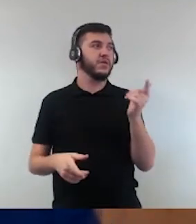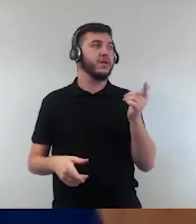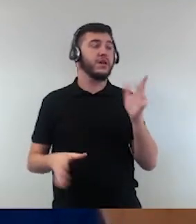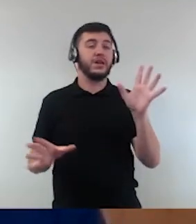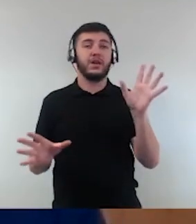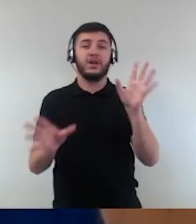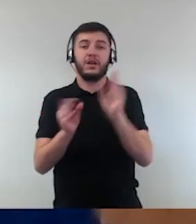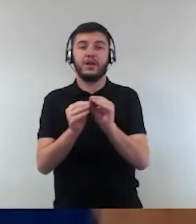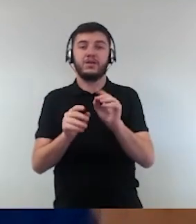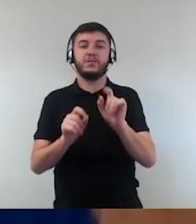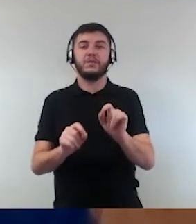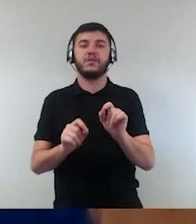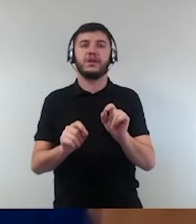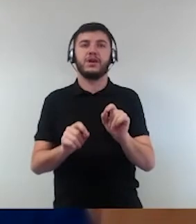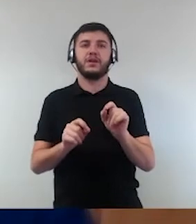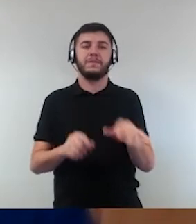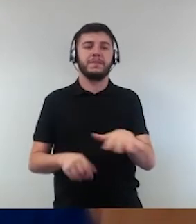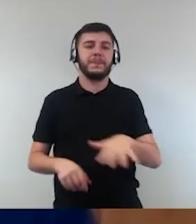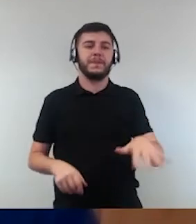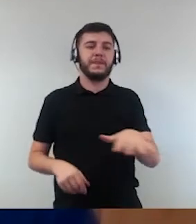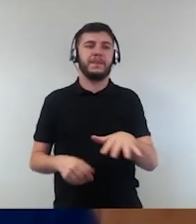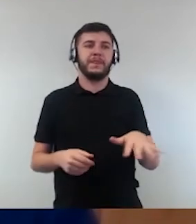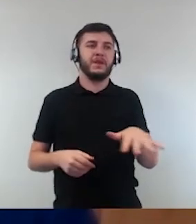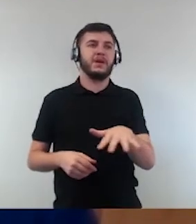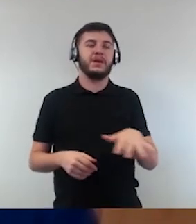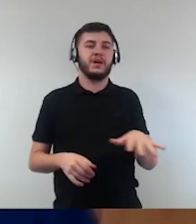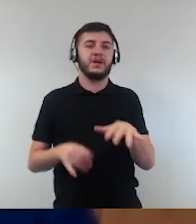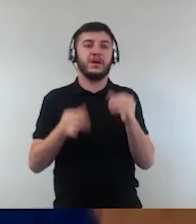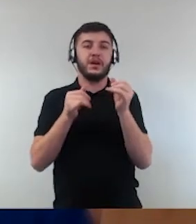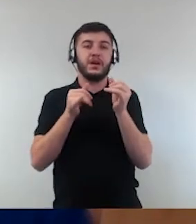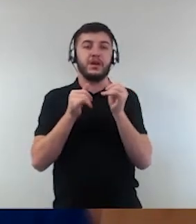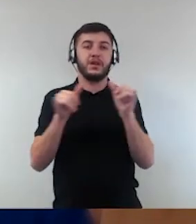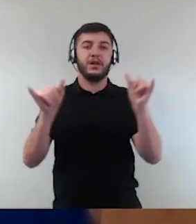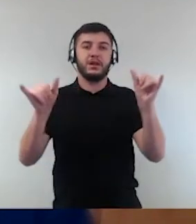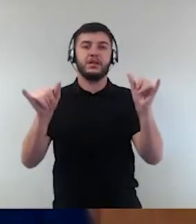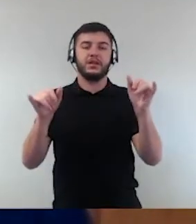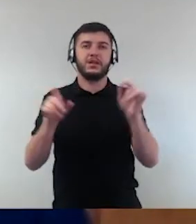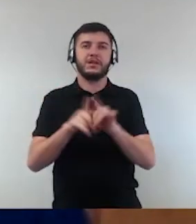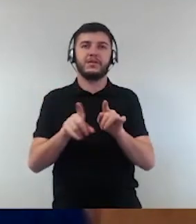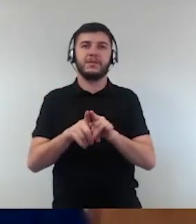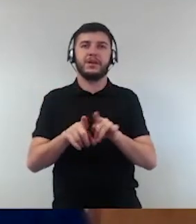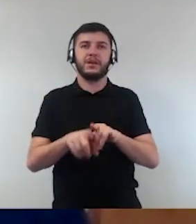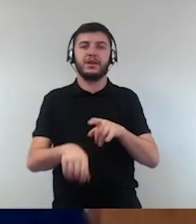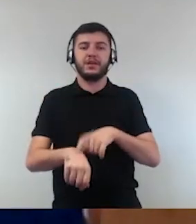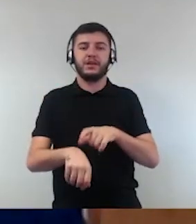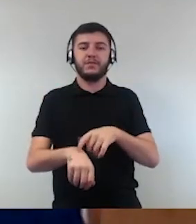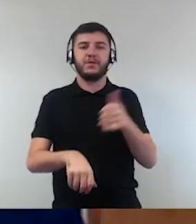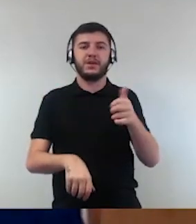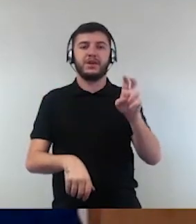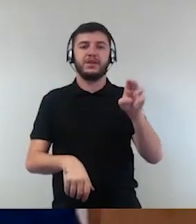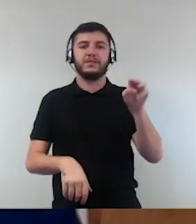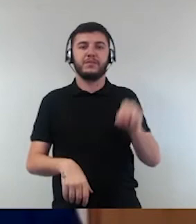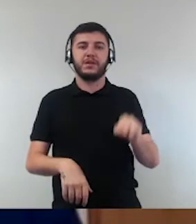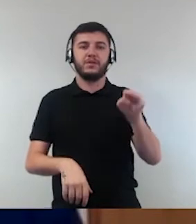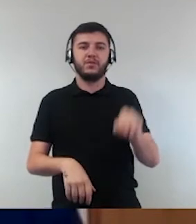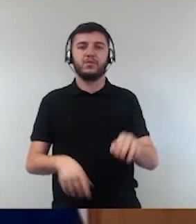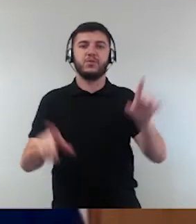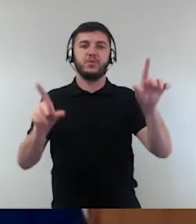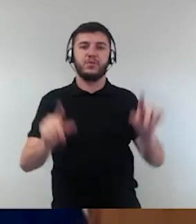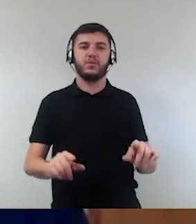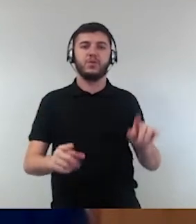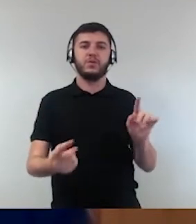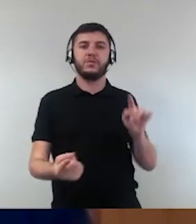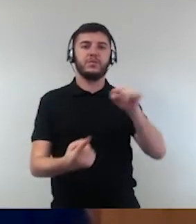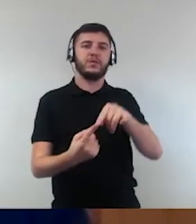a organização do setor elétrico em poucos minutos, até menos, talvez, de 15 minutos, pouco menos de 15 minutos, para que os nossos